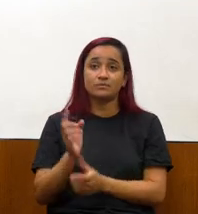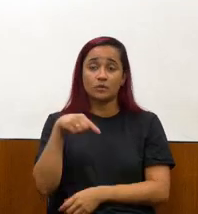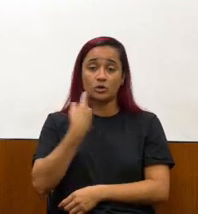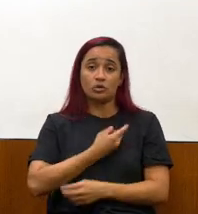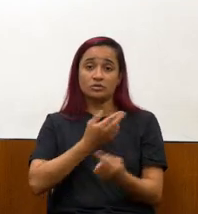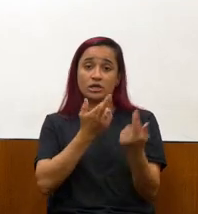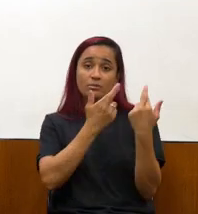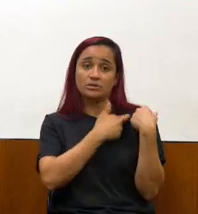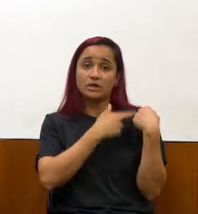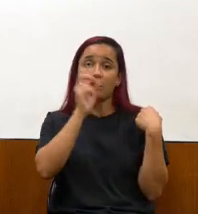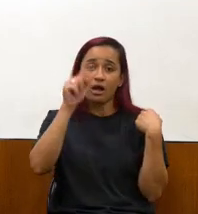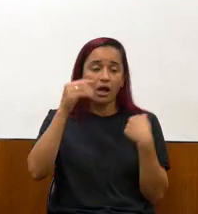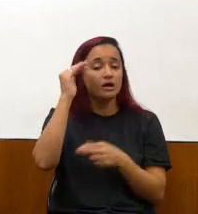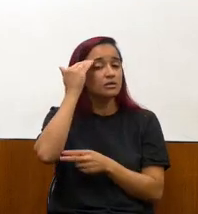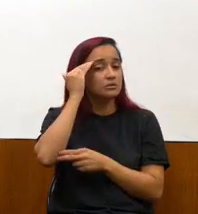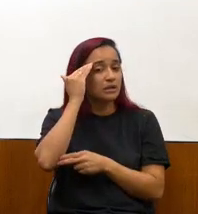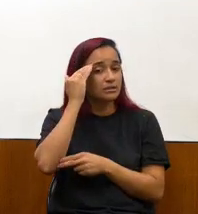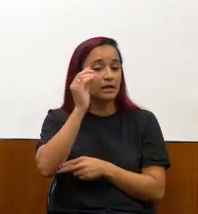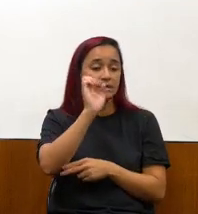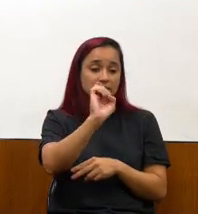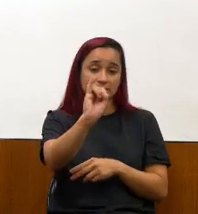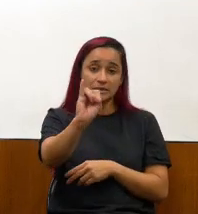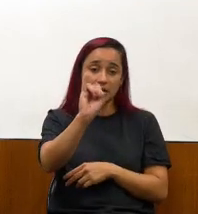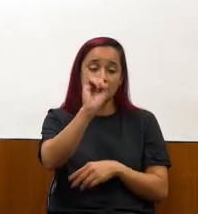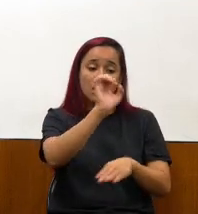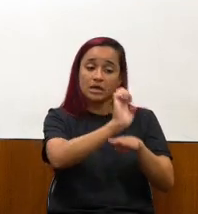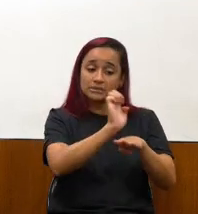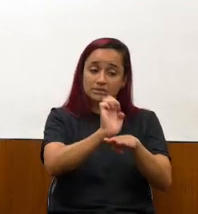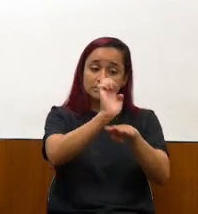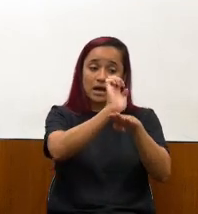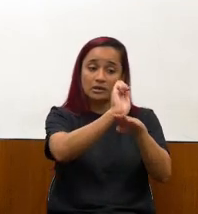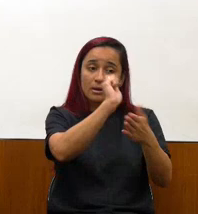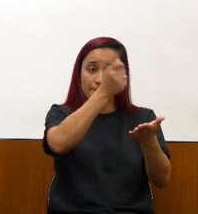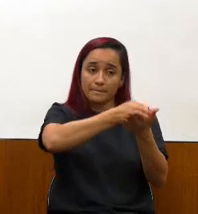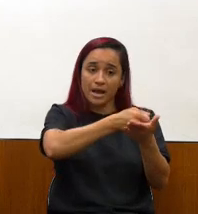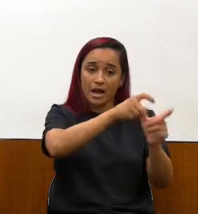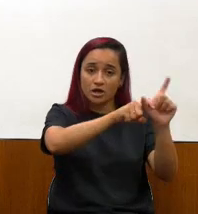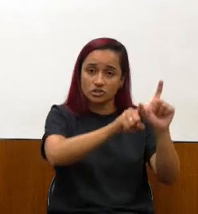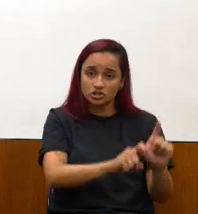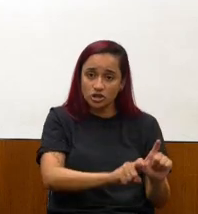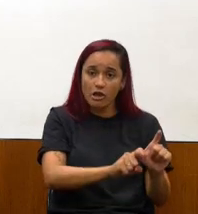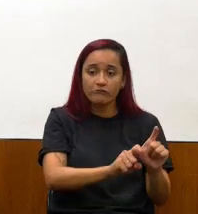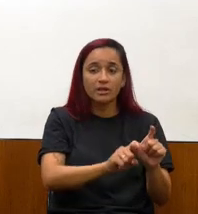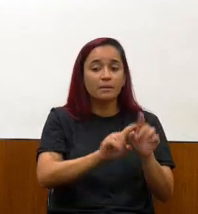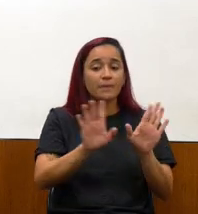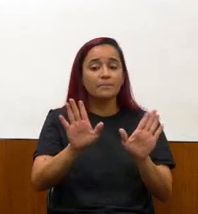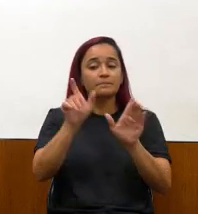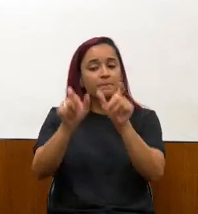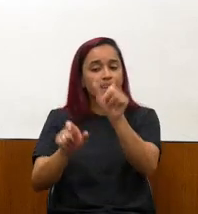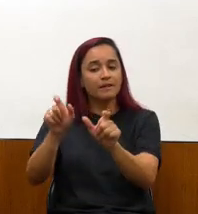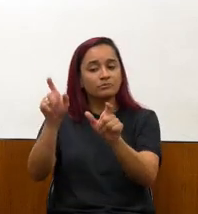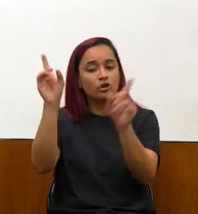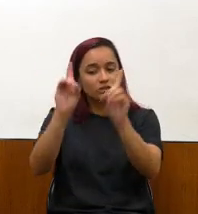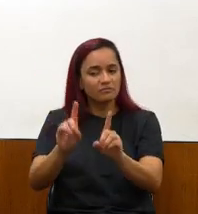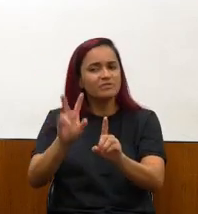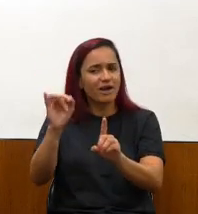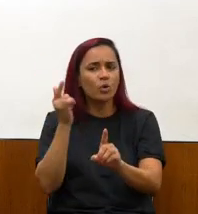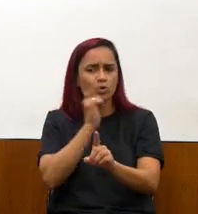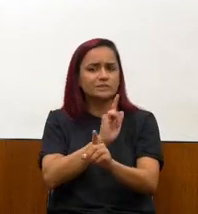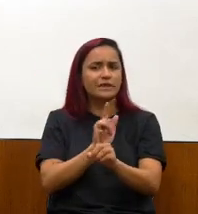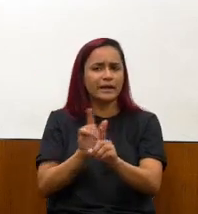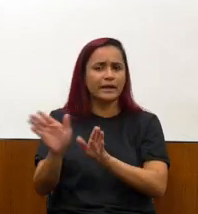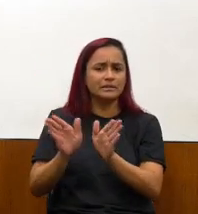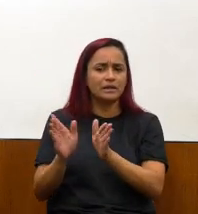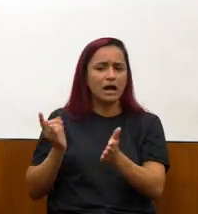nosso Estado, pagando dívida, vai deixar a nossa população com deficiência desatendida. A gente precisa entender